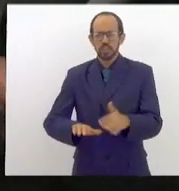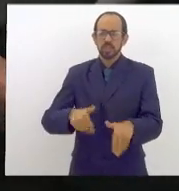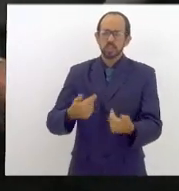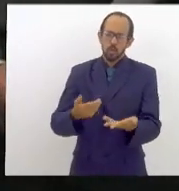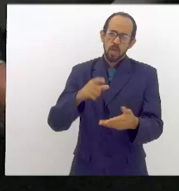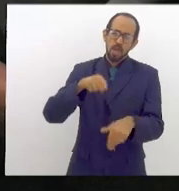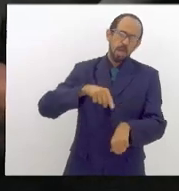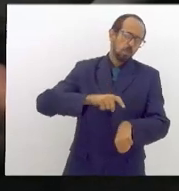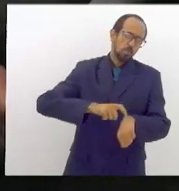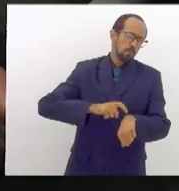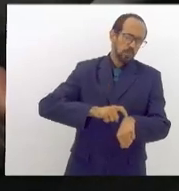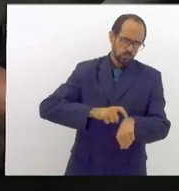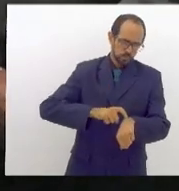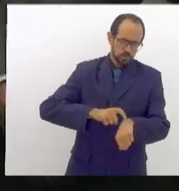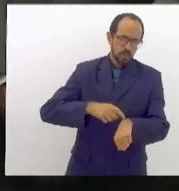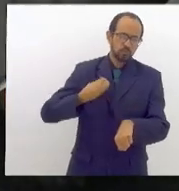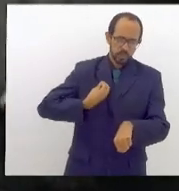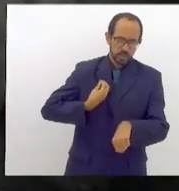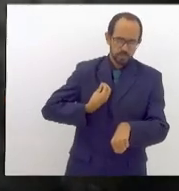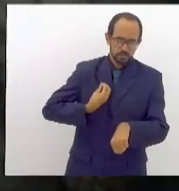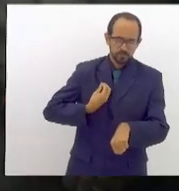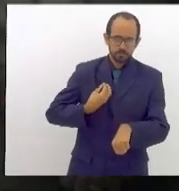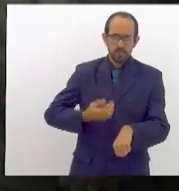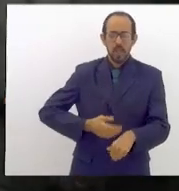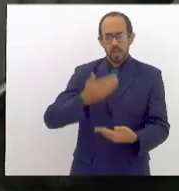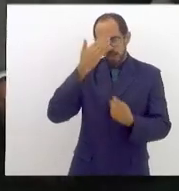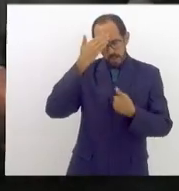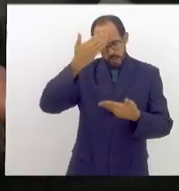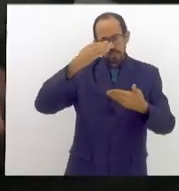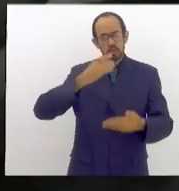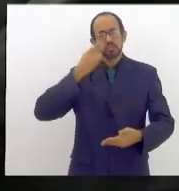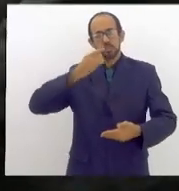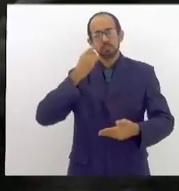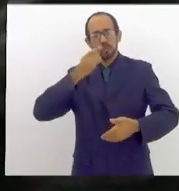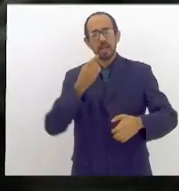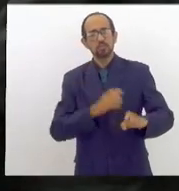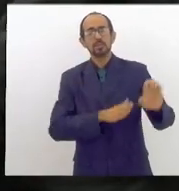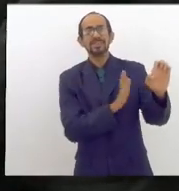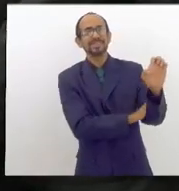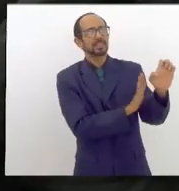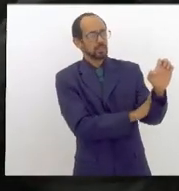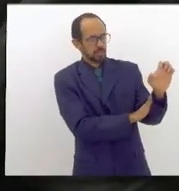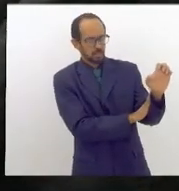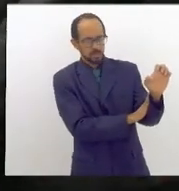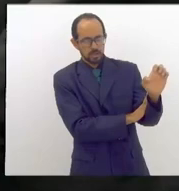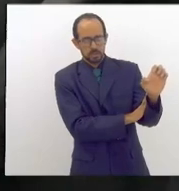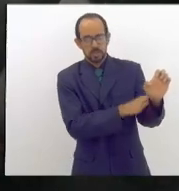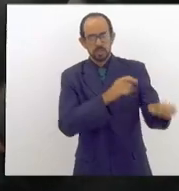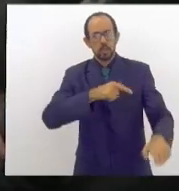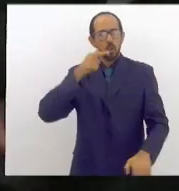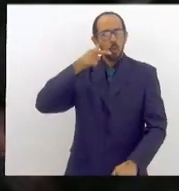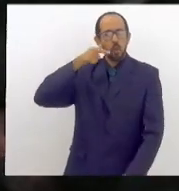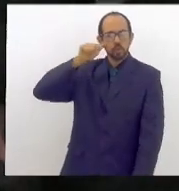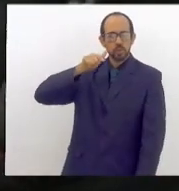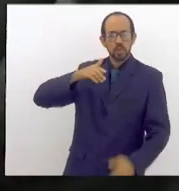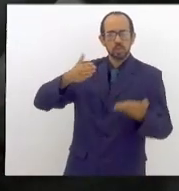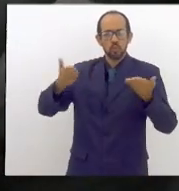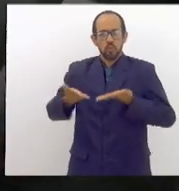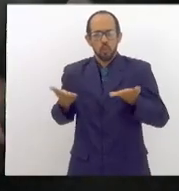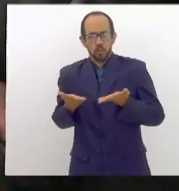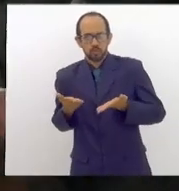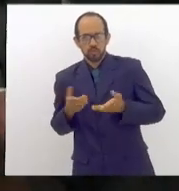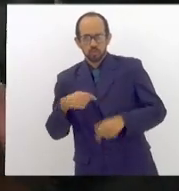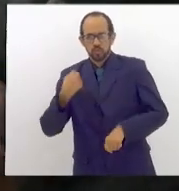também os deputados que fazem parte da oposição que nesses últimos dois ontem e hoje nós